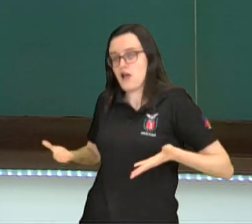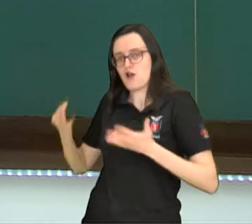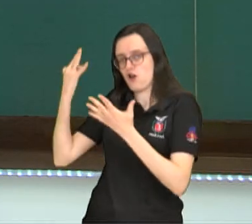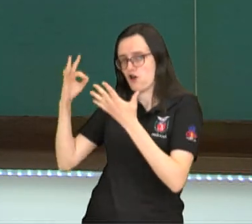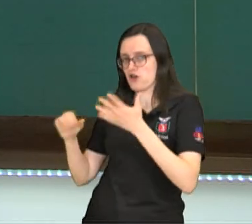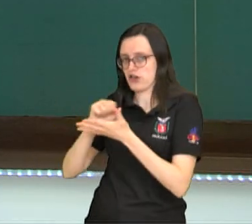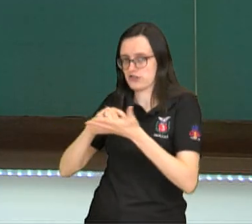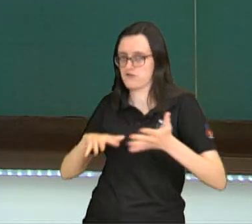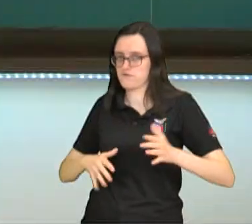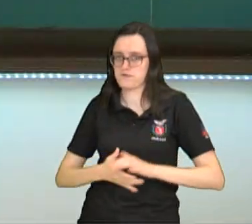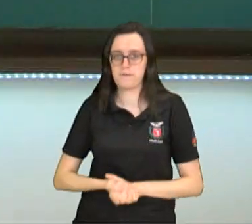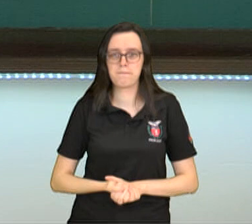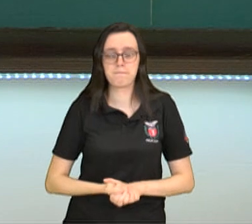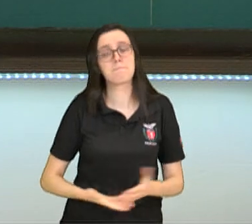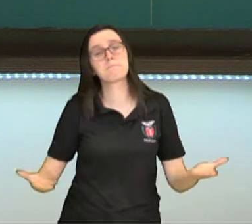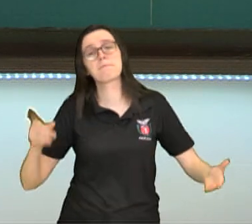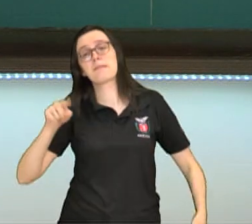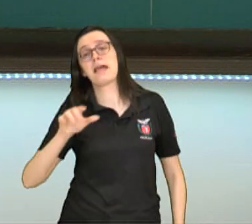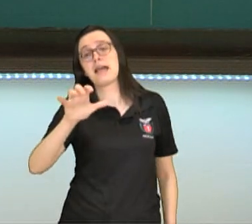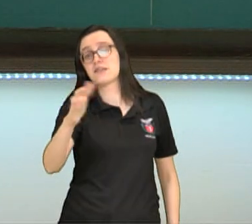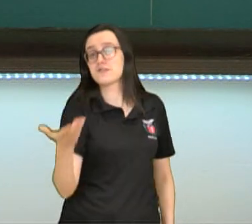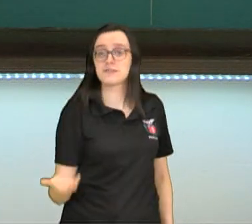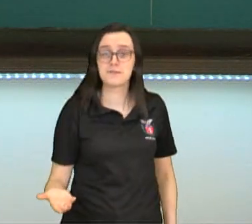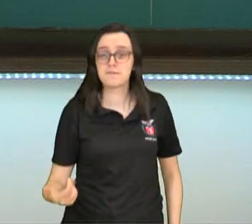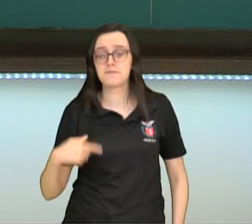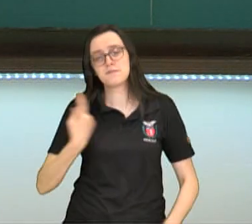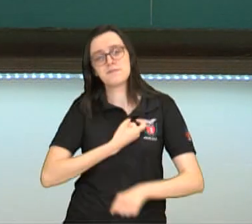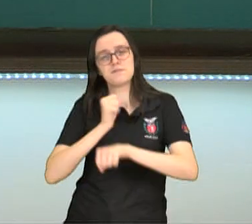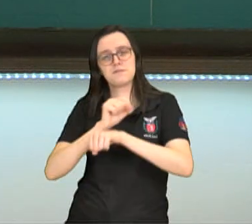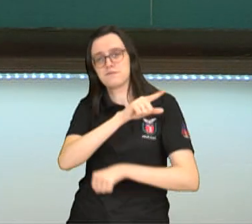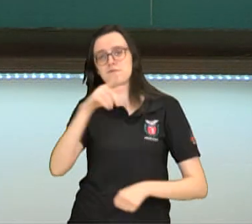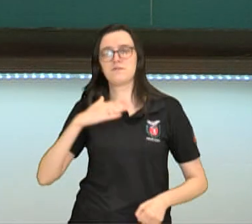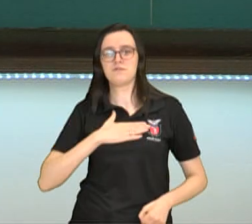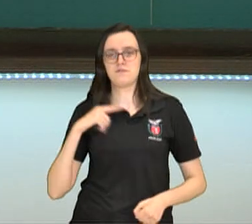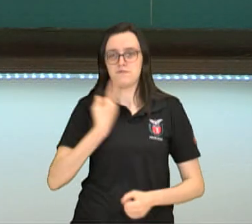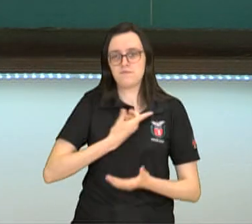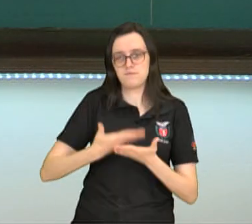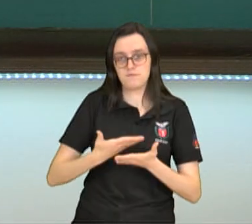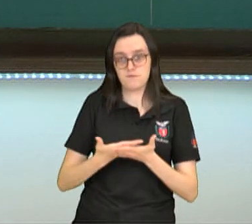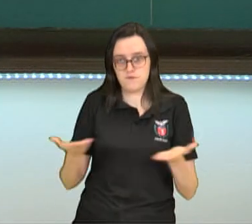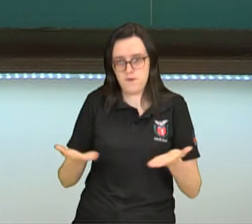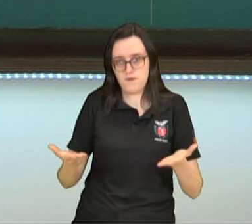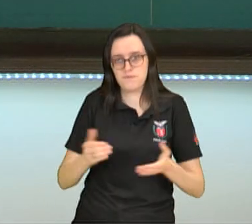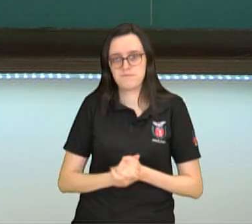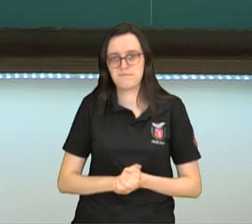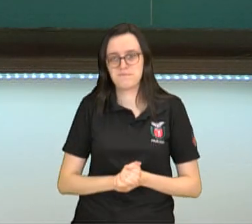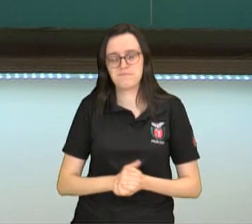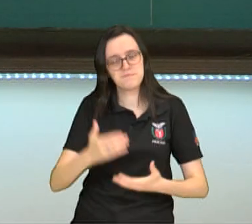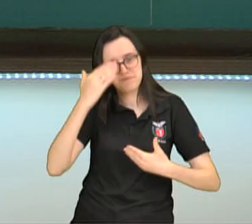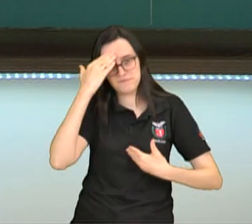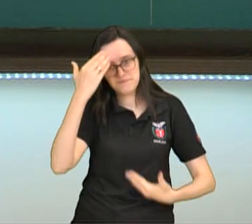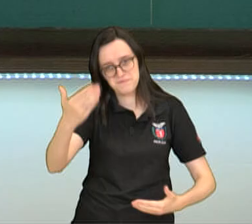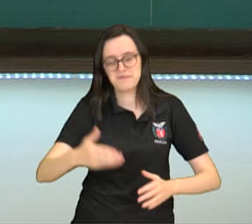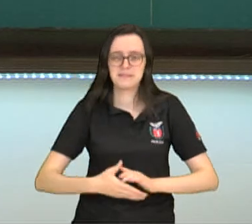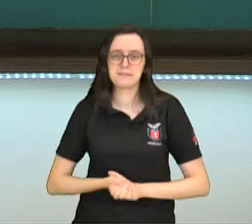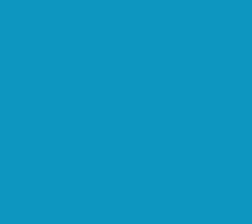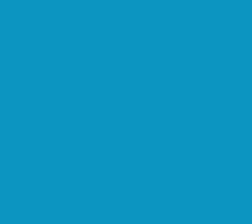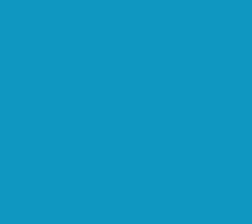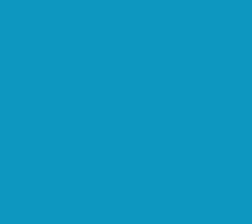na atividade. Então é isso, pessoal. Espero que tenham gostado da nossa aula de hoje. Muito obrigado.